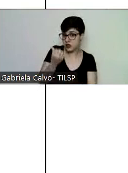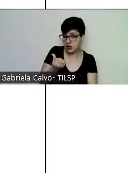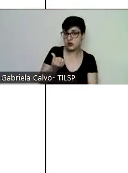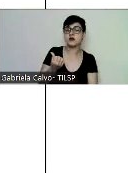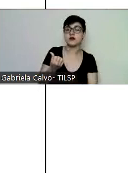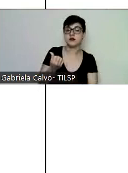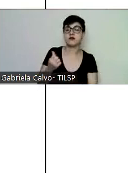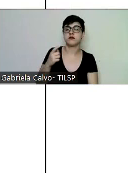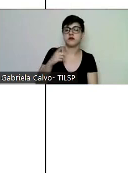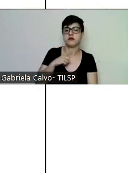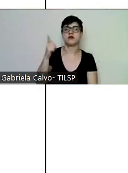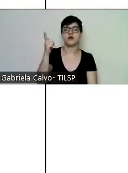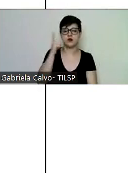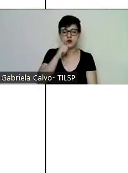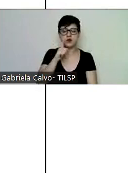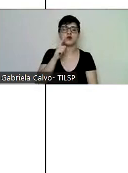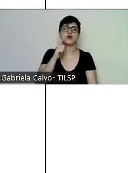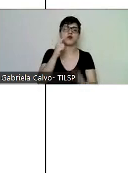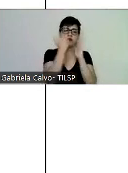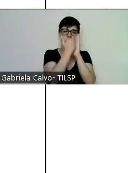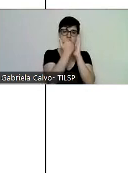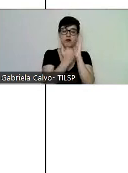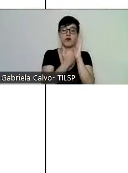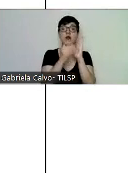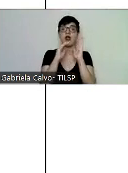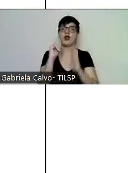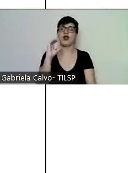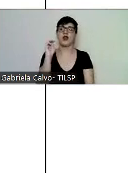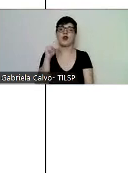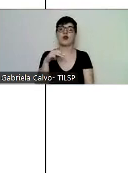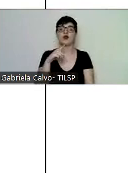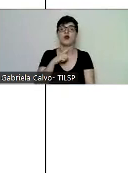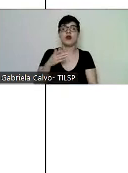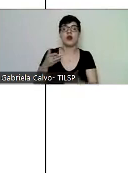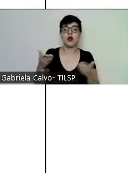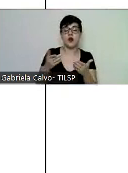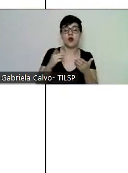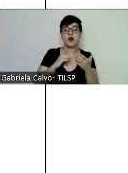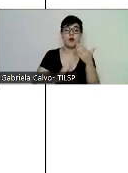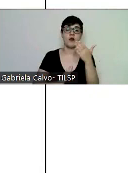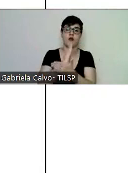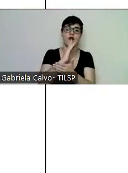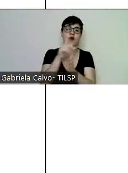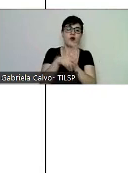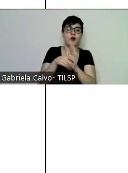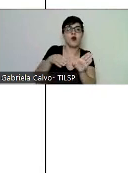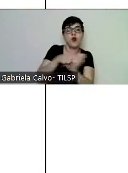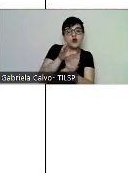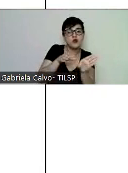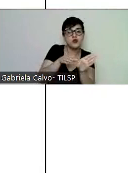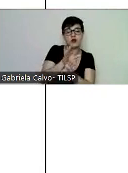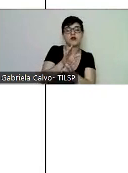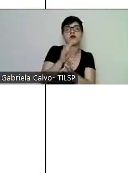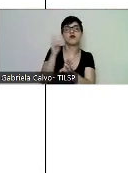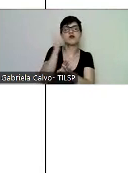avanços já apresentados nesse documento vai ter uma demanda aprovada pelo seu conselho executivo da necessidade